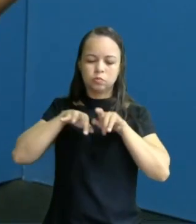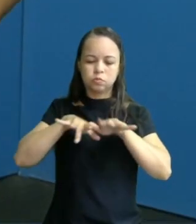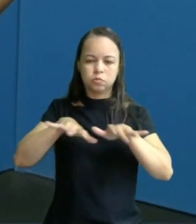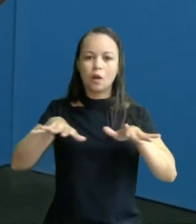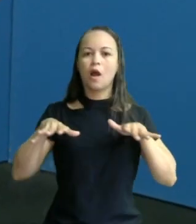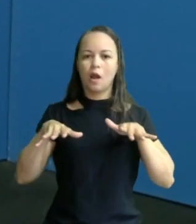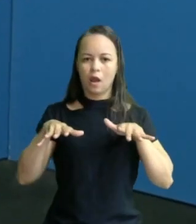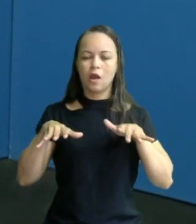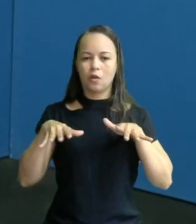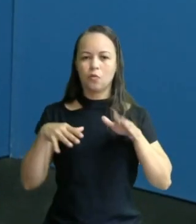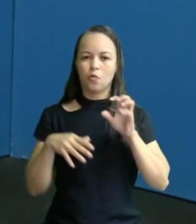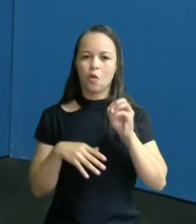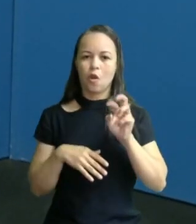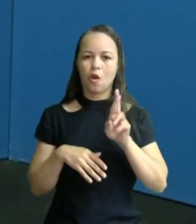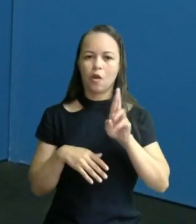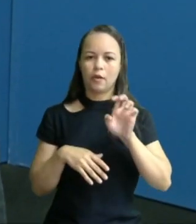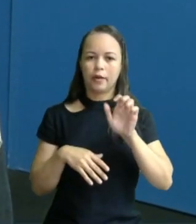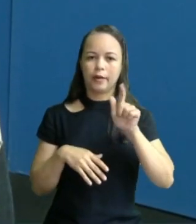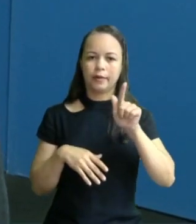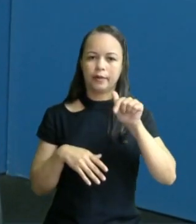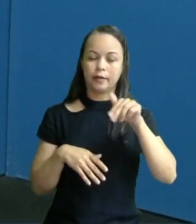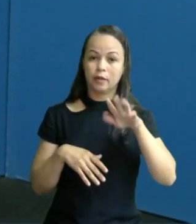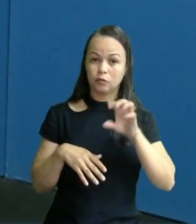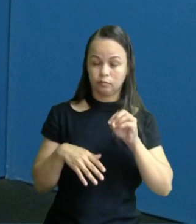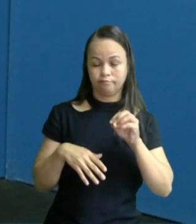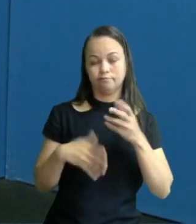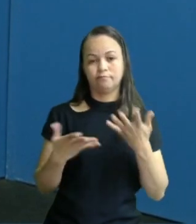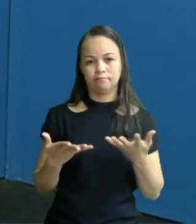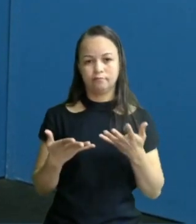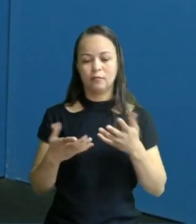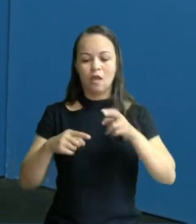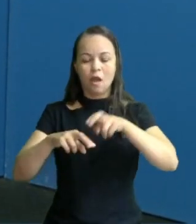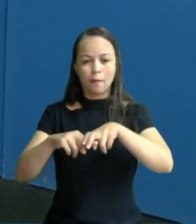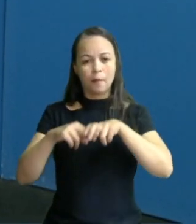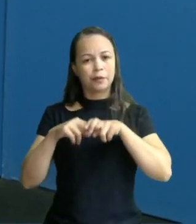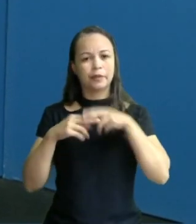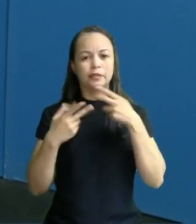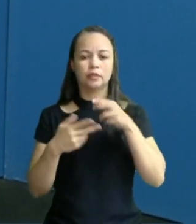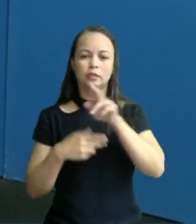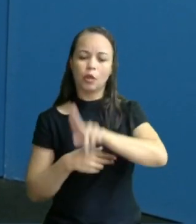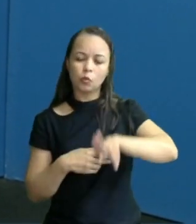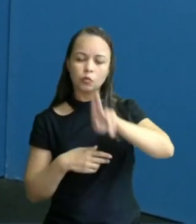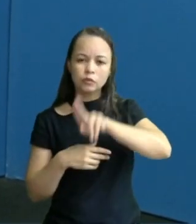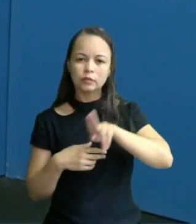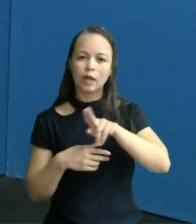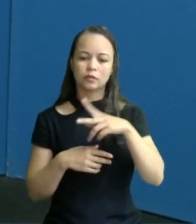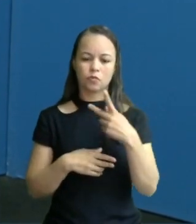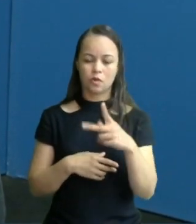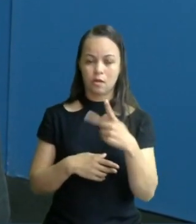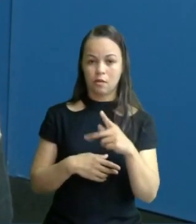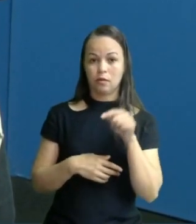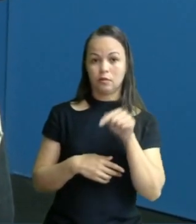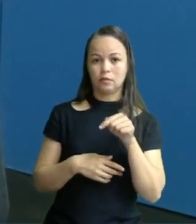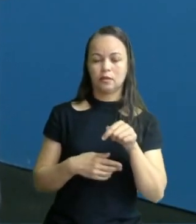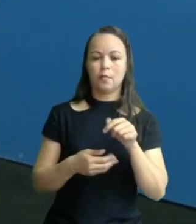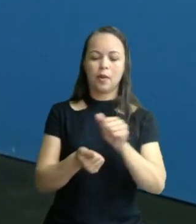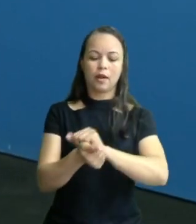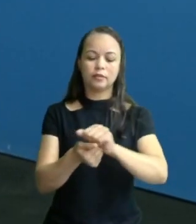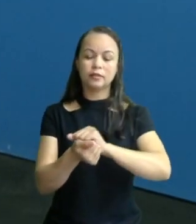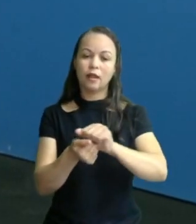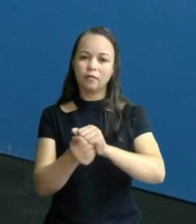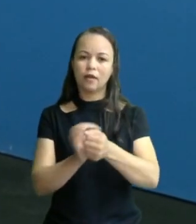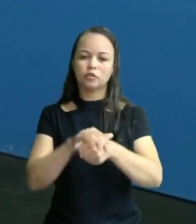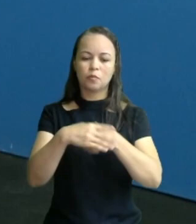espalhou, que é como ele falou. Por isso que é justamente usado essa teoria, né, para se lavar as mãos